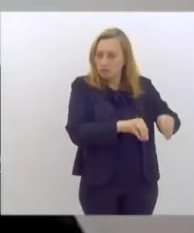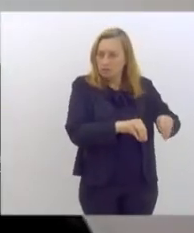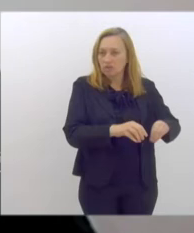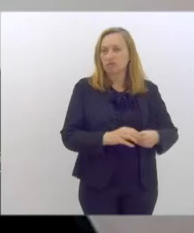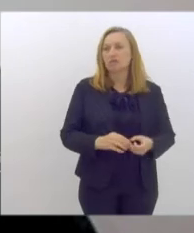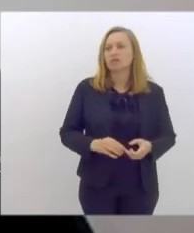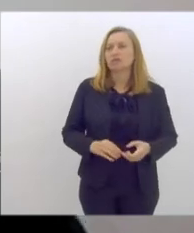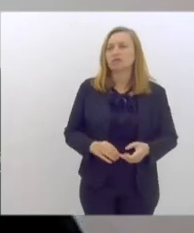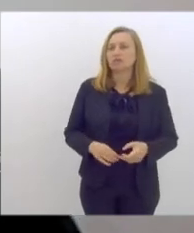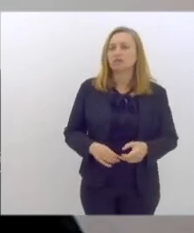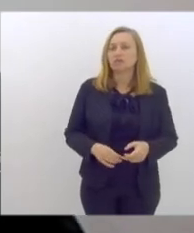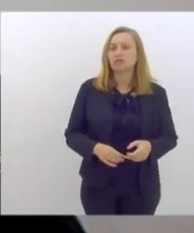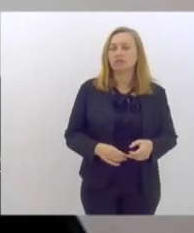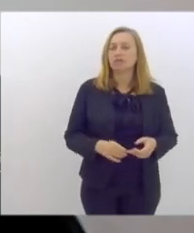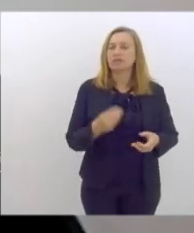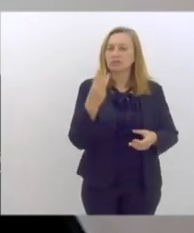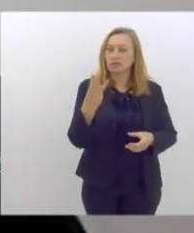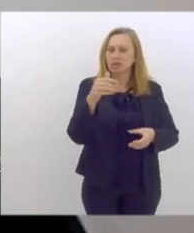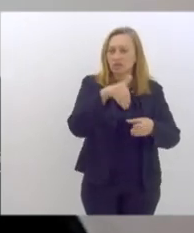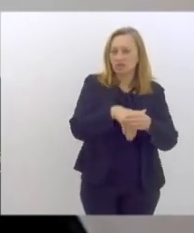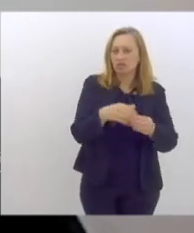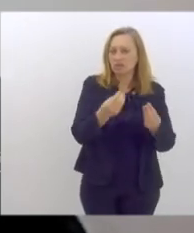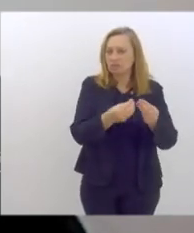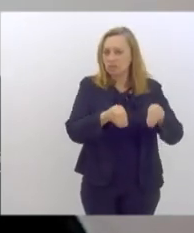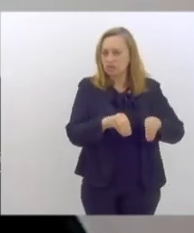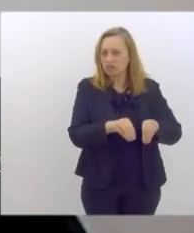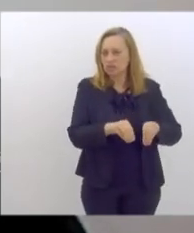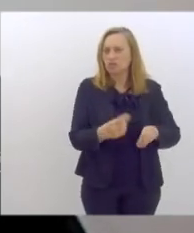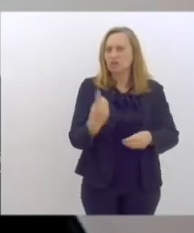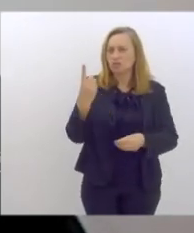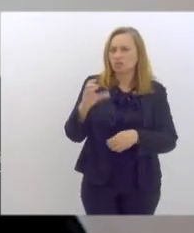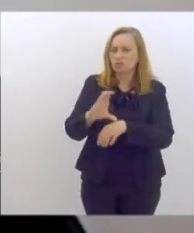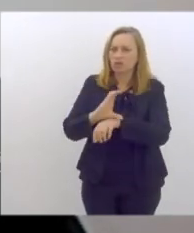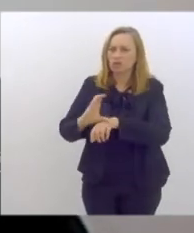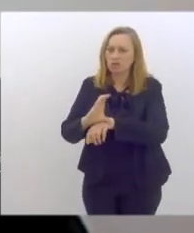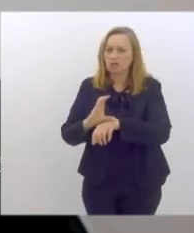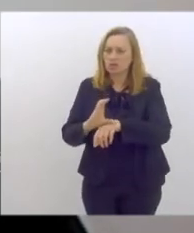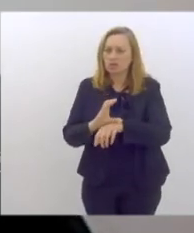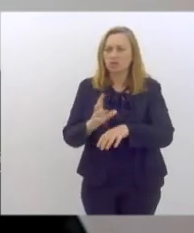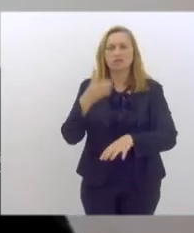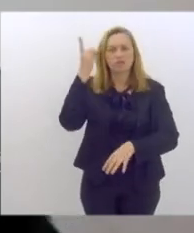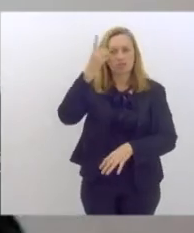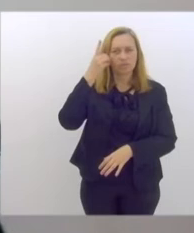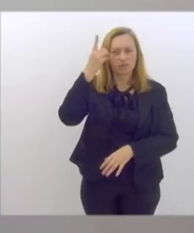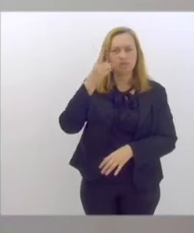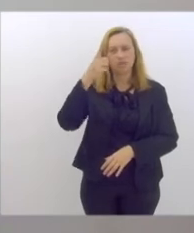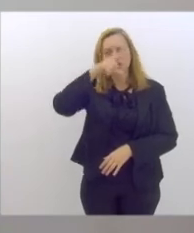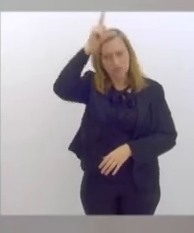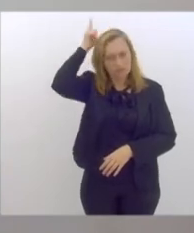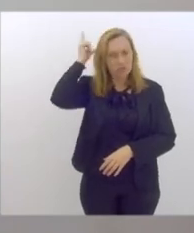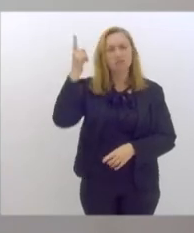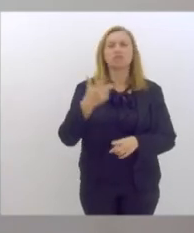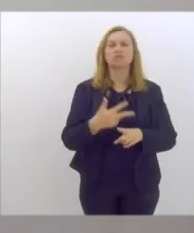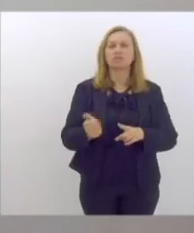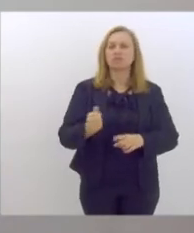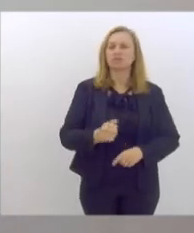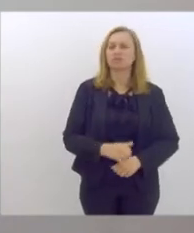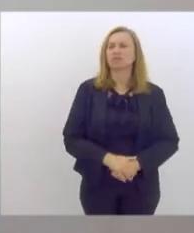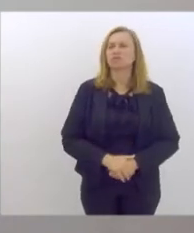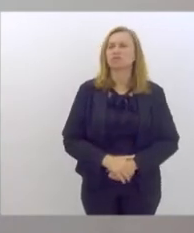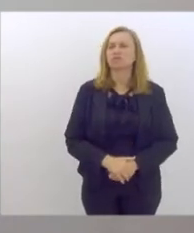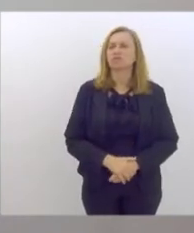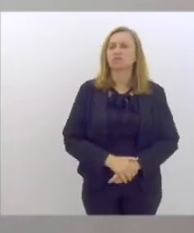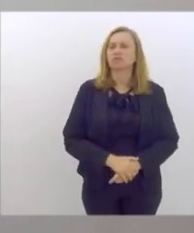habilidade então três votos pela prejudica habilidade num pela condicionalidade Deputado nos palcos pelo Brasil pela dor pelo Brasil